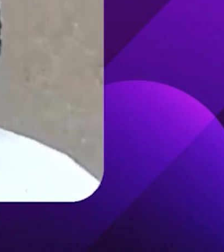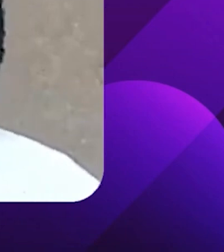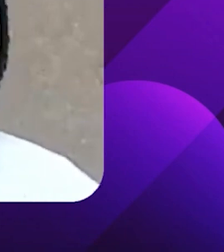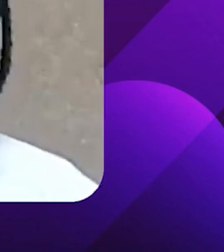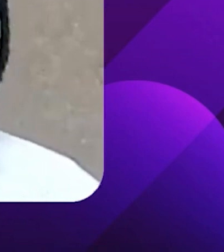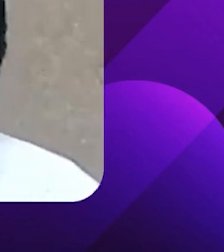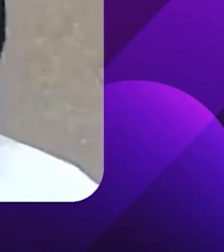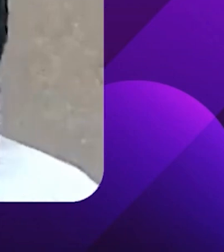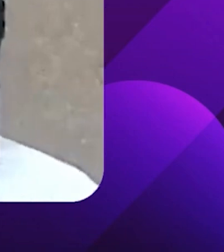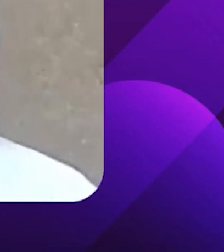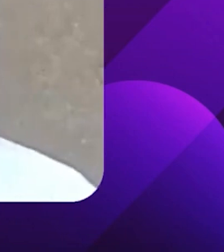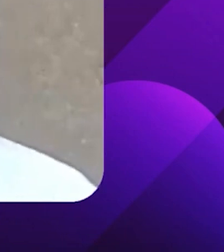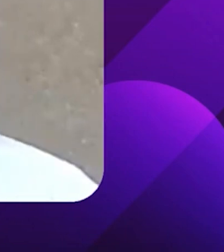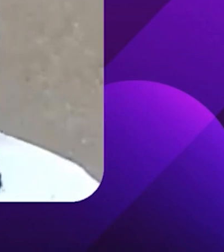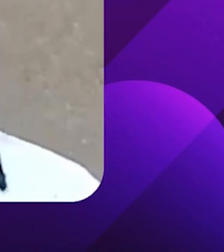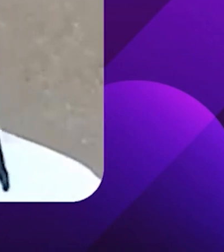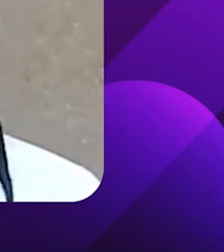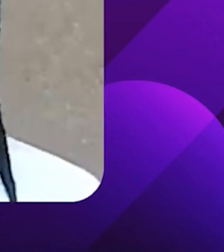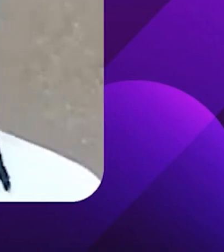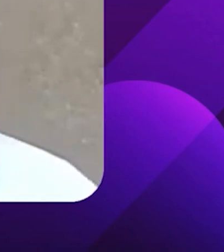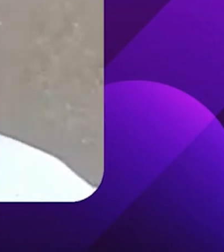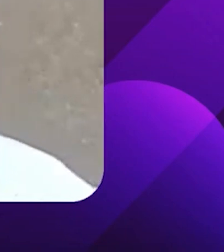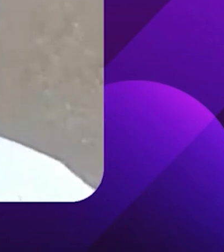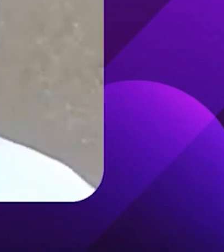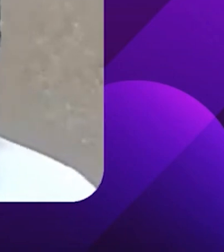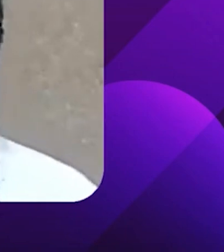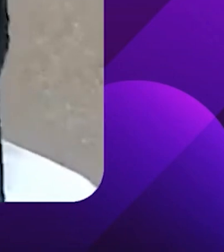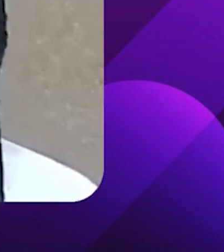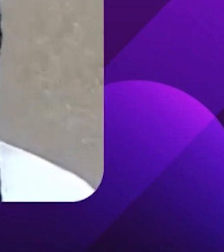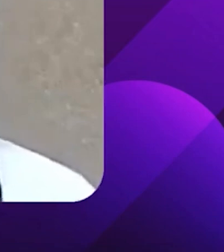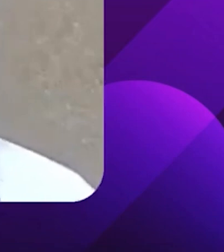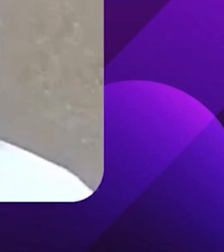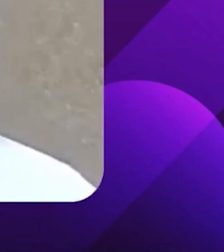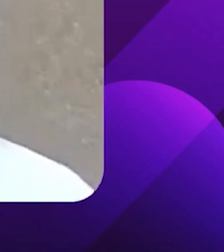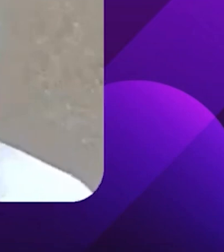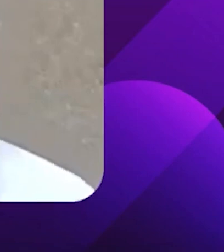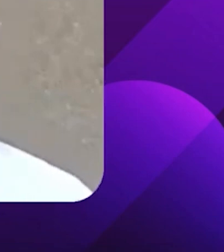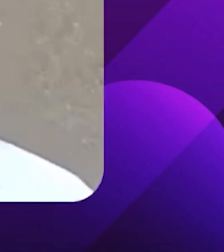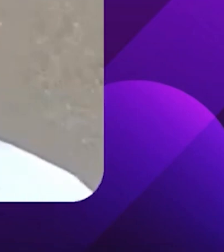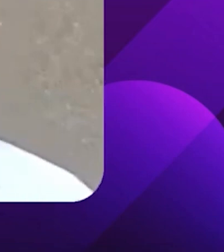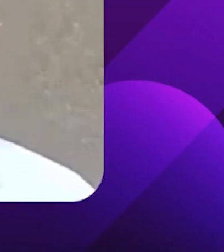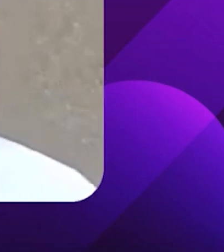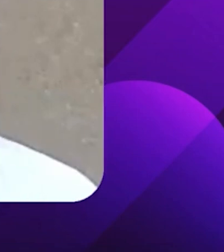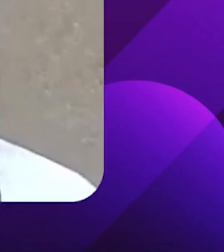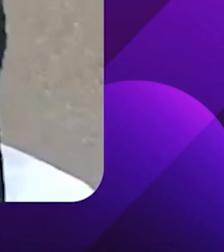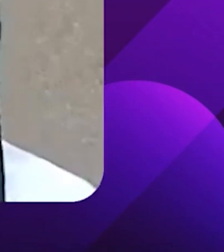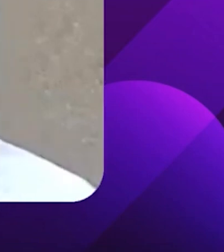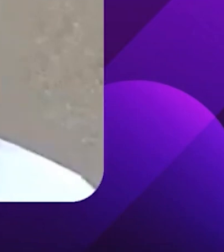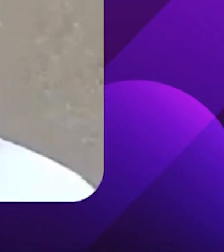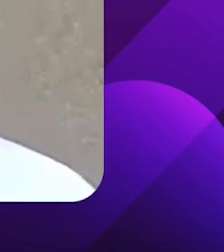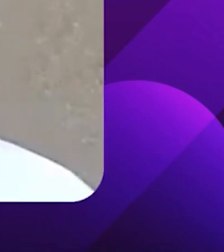que foi o reconhecimento dessa fortaleza, foi a bênção que a minha orixá, minha mãe de santo me deu, a minha líder religiosa, a